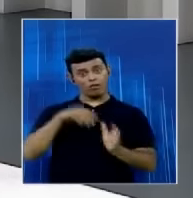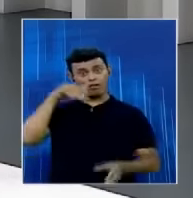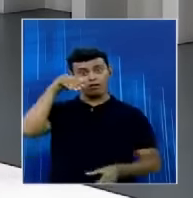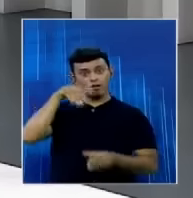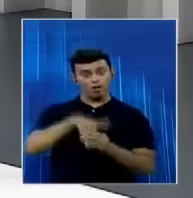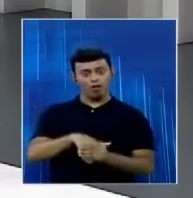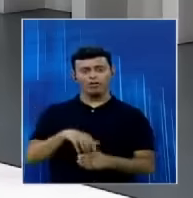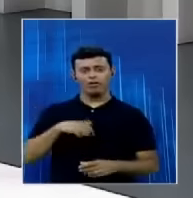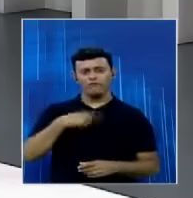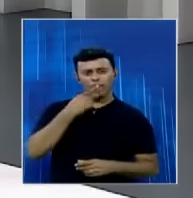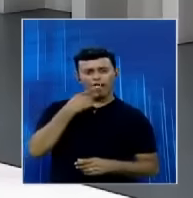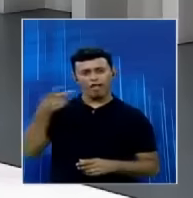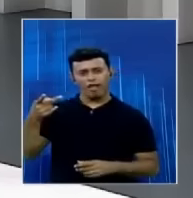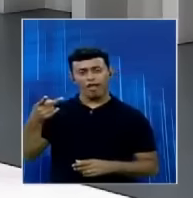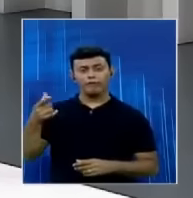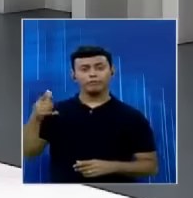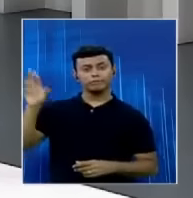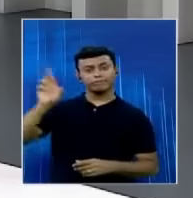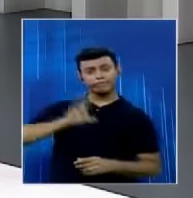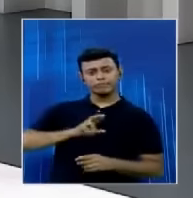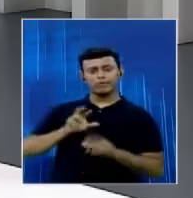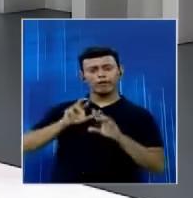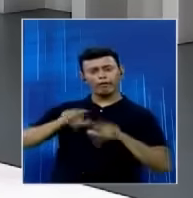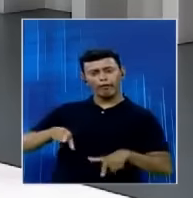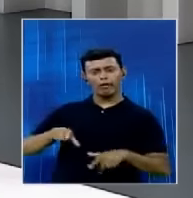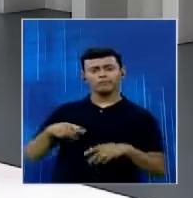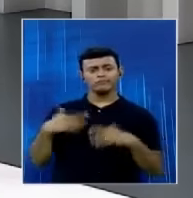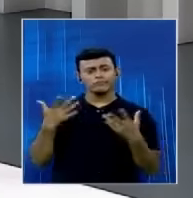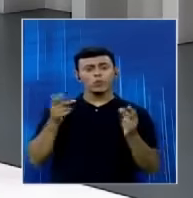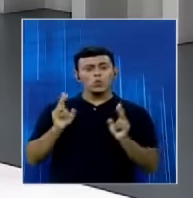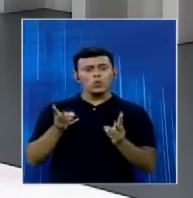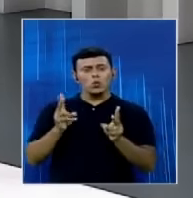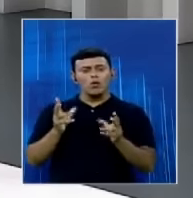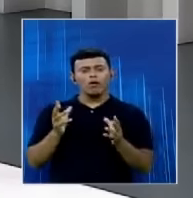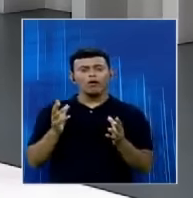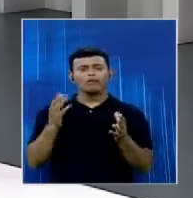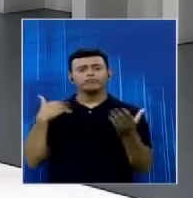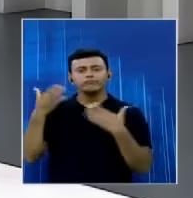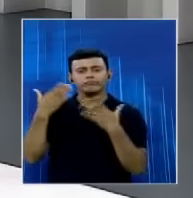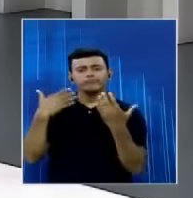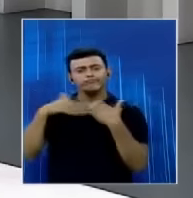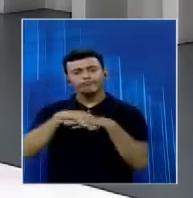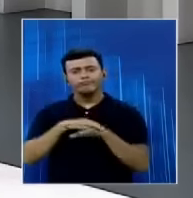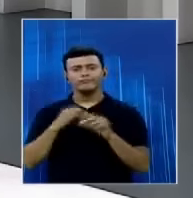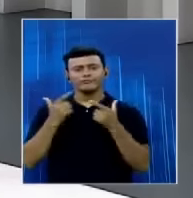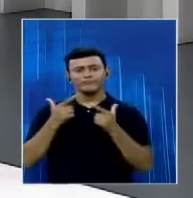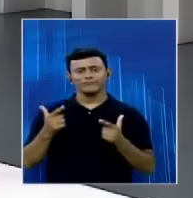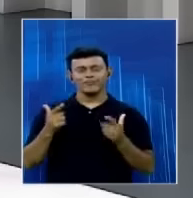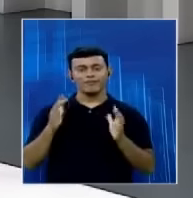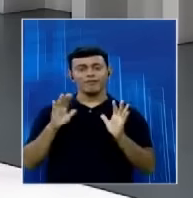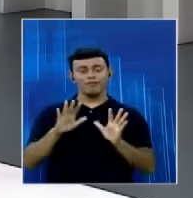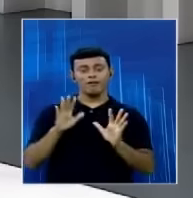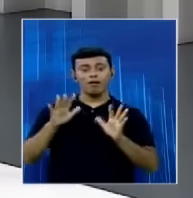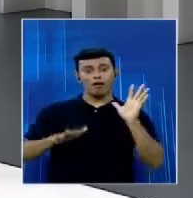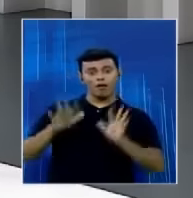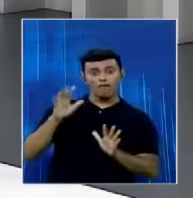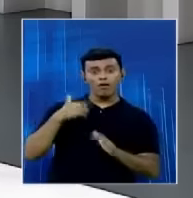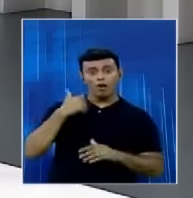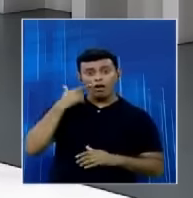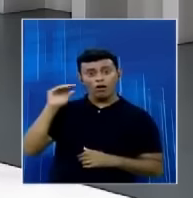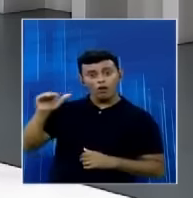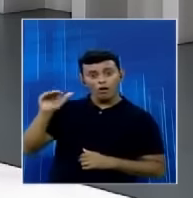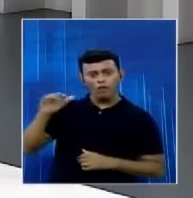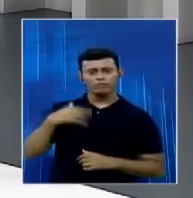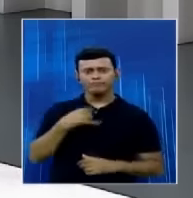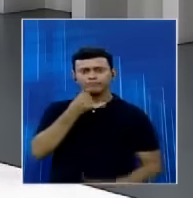cara respondia A, né? E ficava por isso mesmo, não tinha a possibilidade de contrapor e dizer, olha, escuta, você não está respondendo. Teve